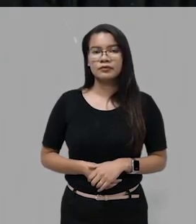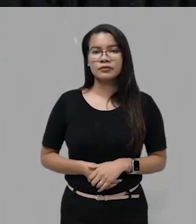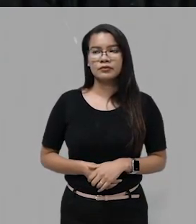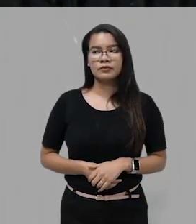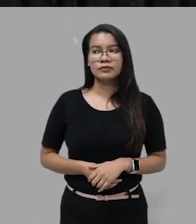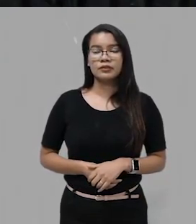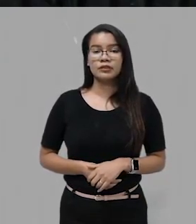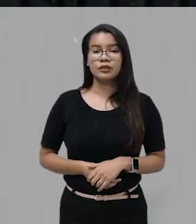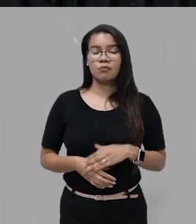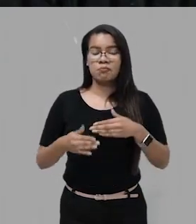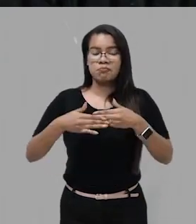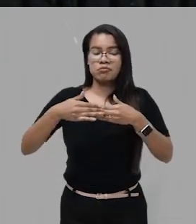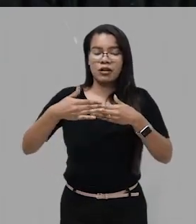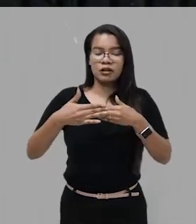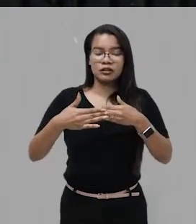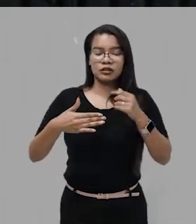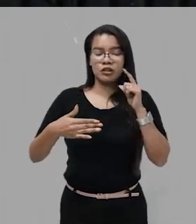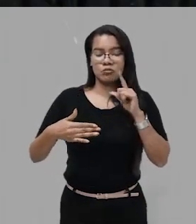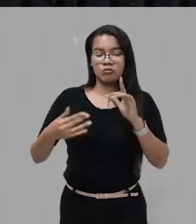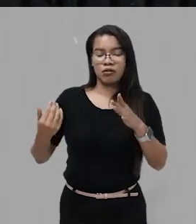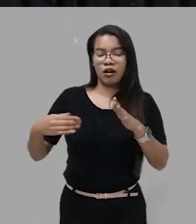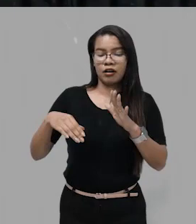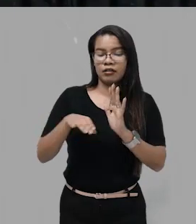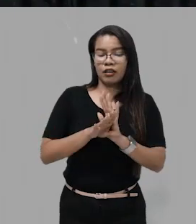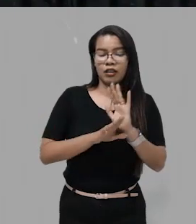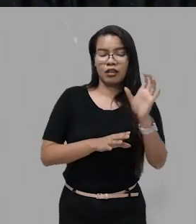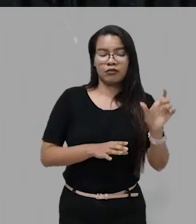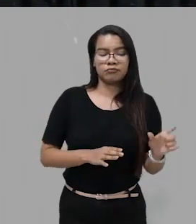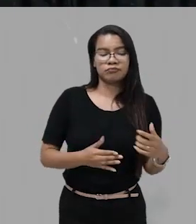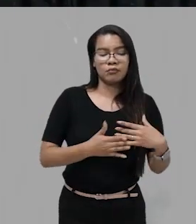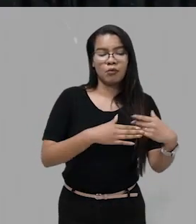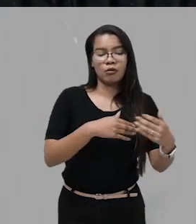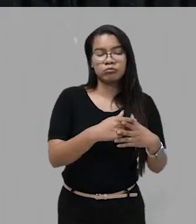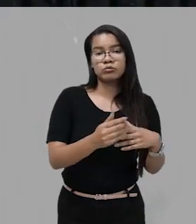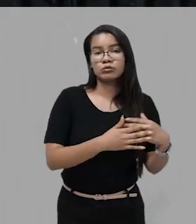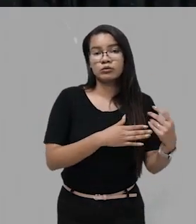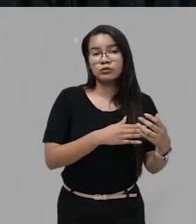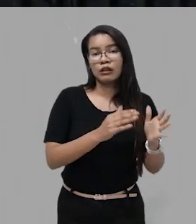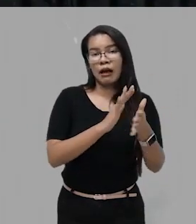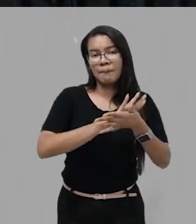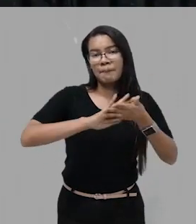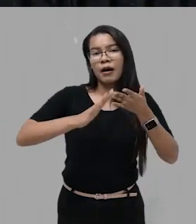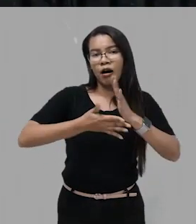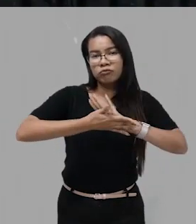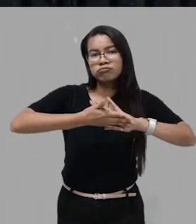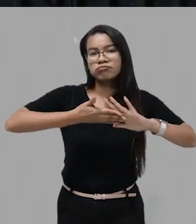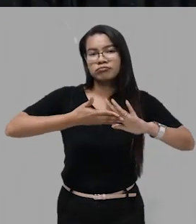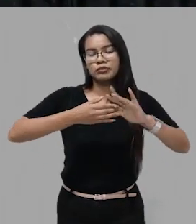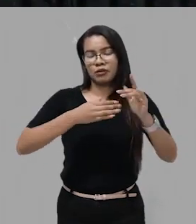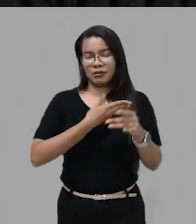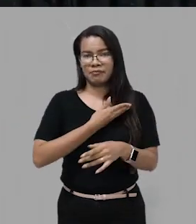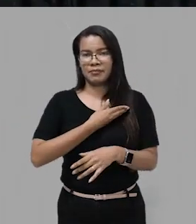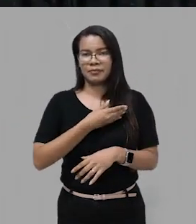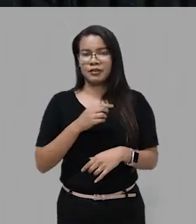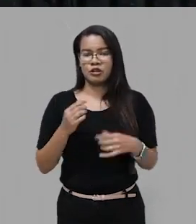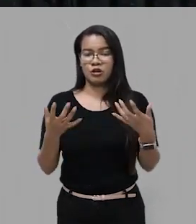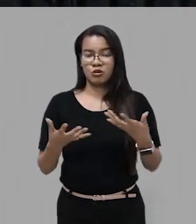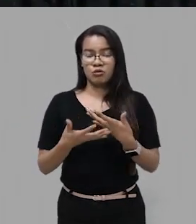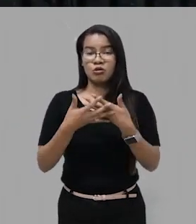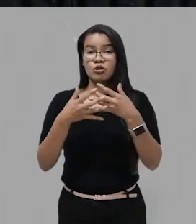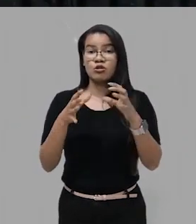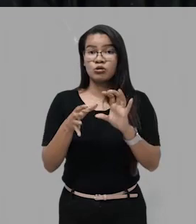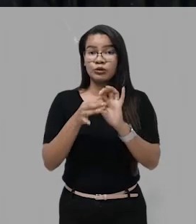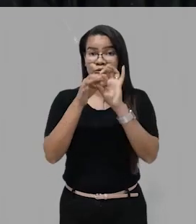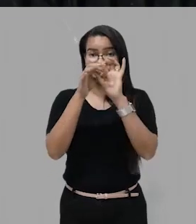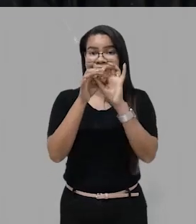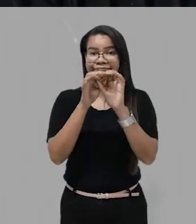que o passe dele chegue na mão do seu parceiro, para que ele jogue em coletividade. Então, quando o indivíduo ele